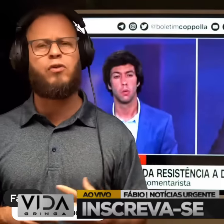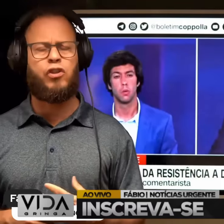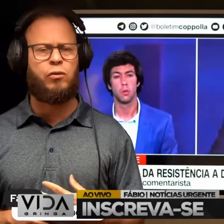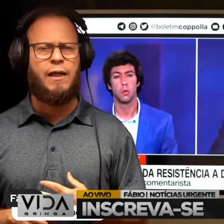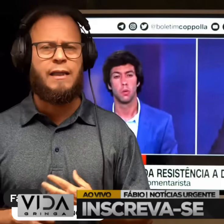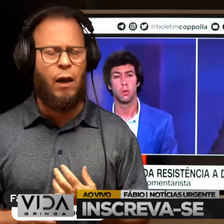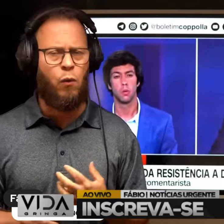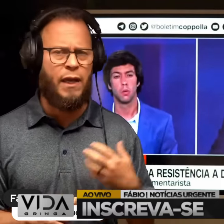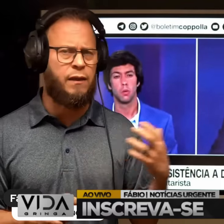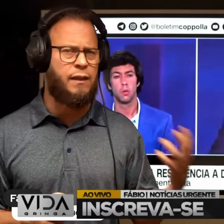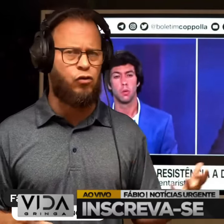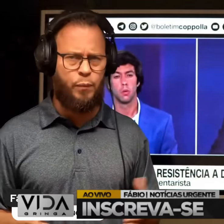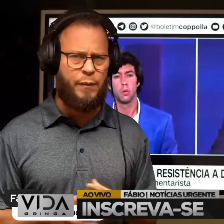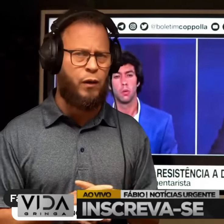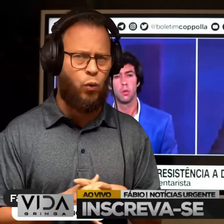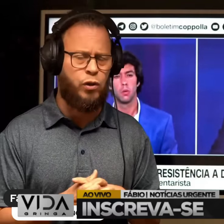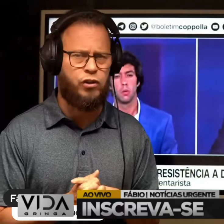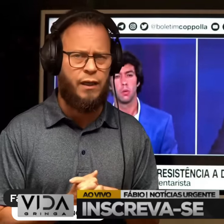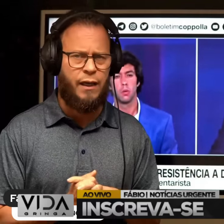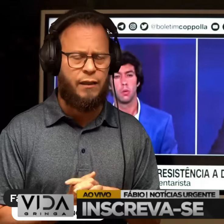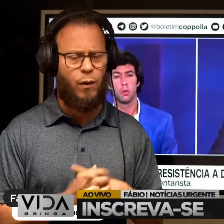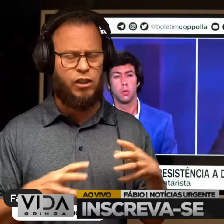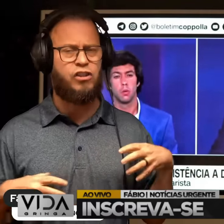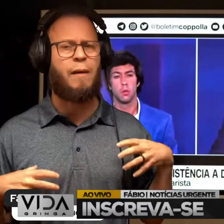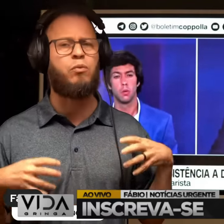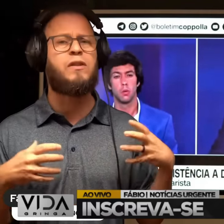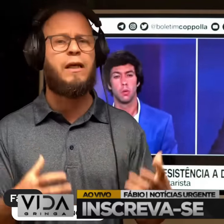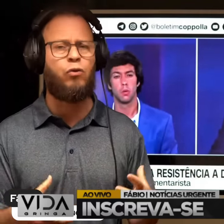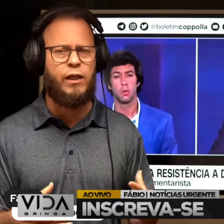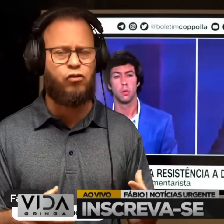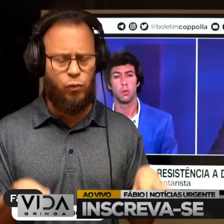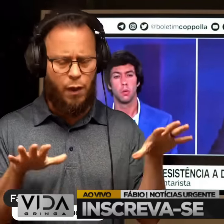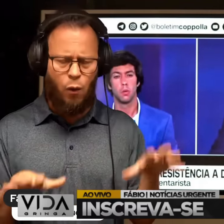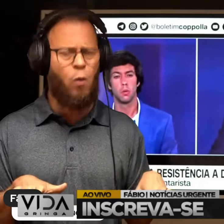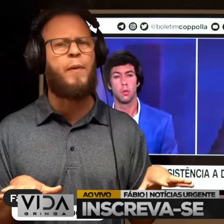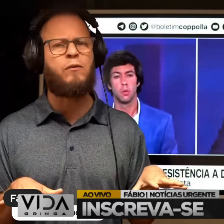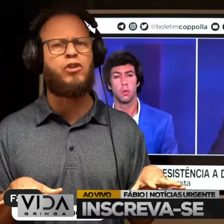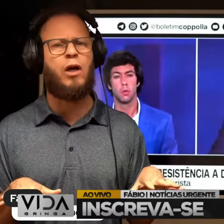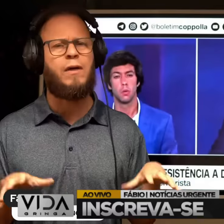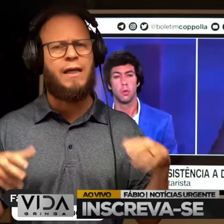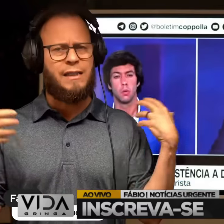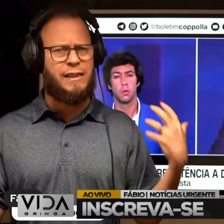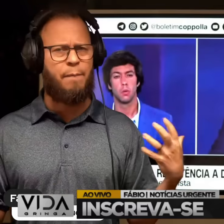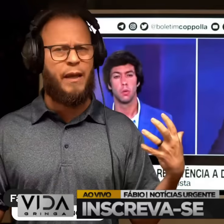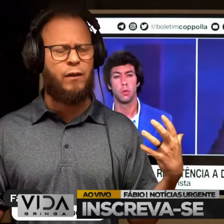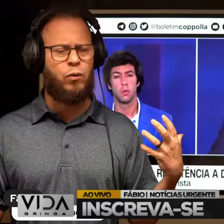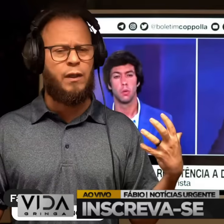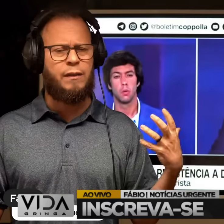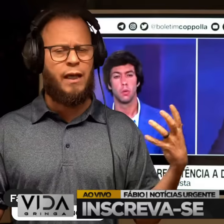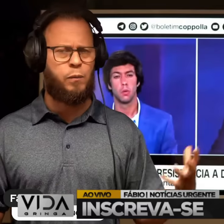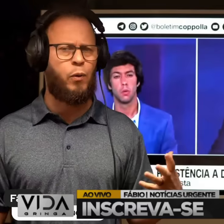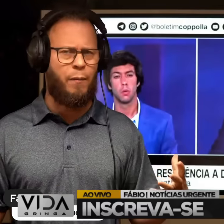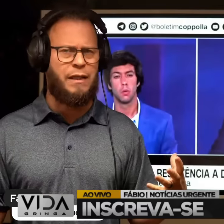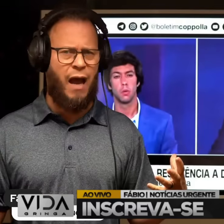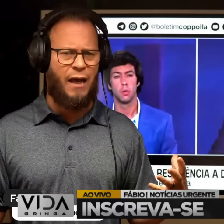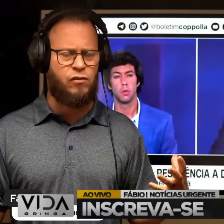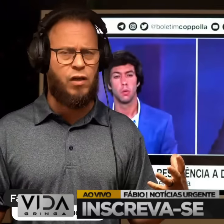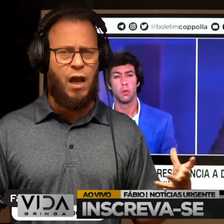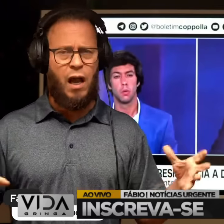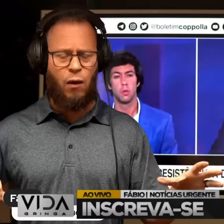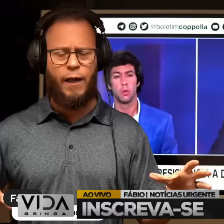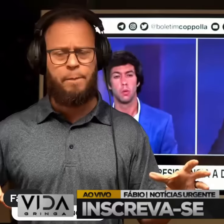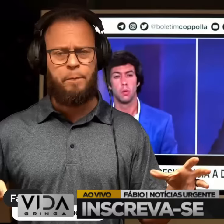Flávio Dino não entre na Suprema Corte. Então a gente está buscando isso, com o pé no chão, sabendo das